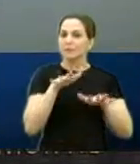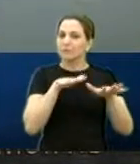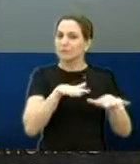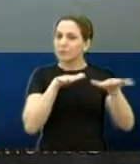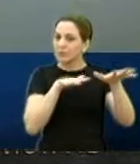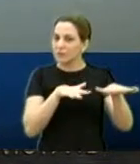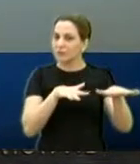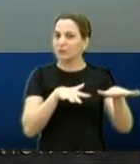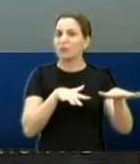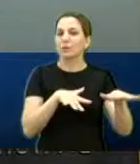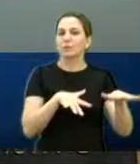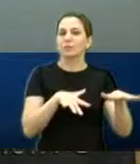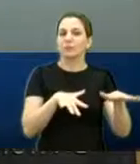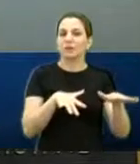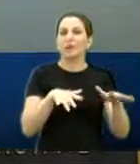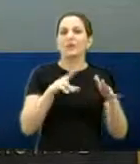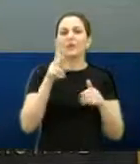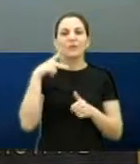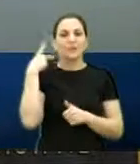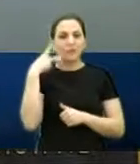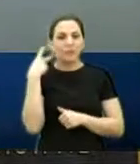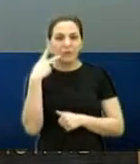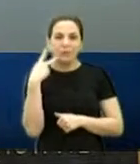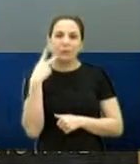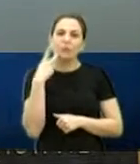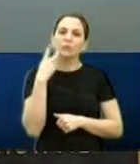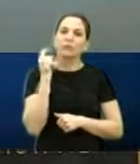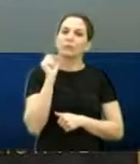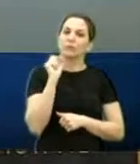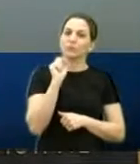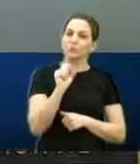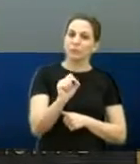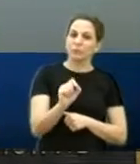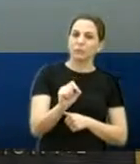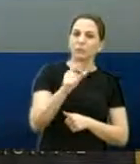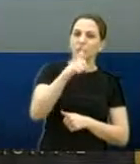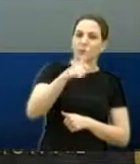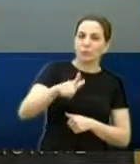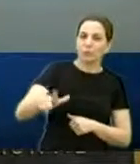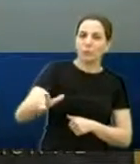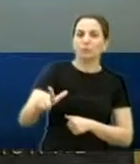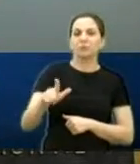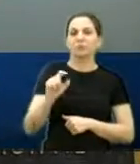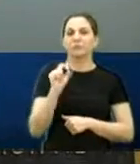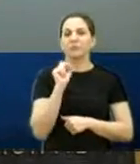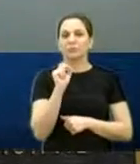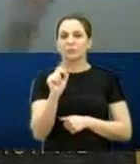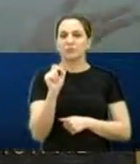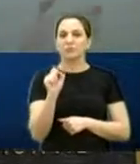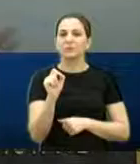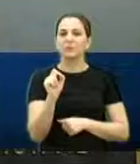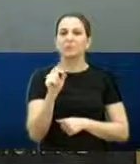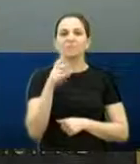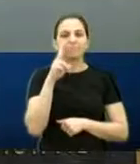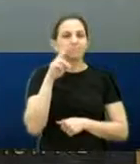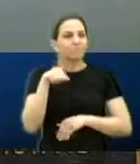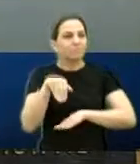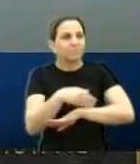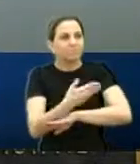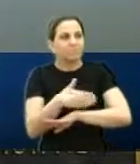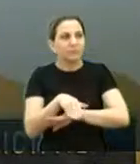por parte de alguns vereadores, né? Outros que, de repente, a gente escuta na rua,